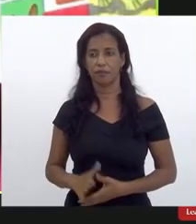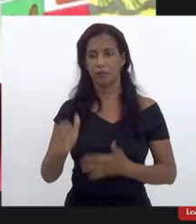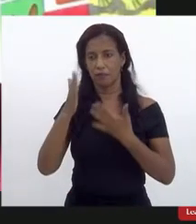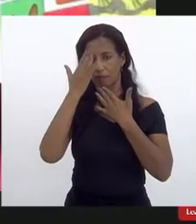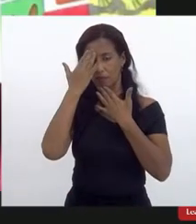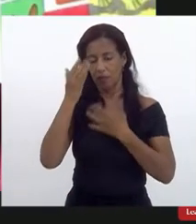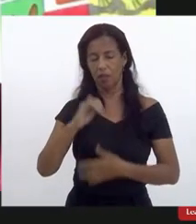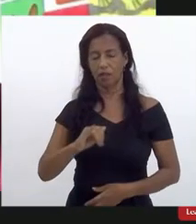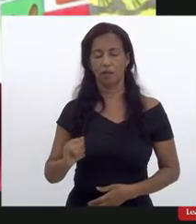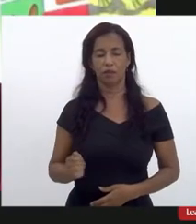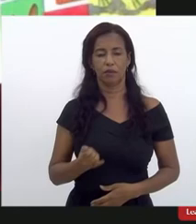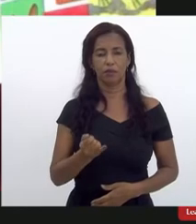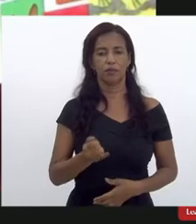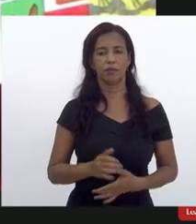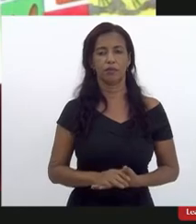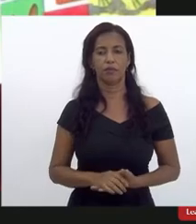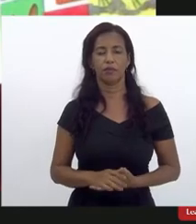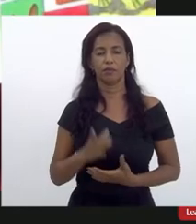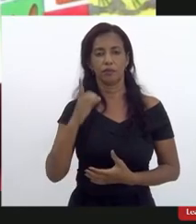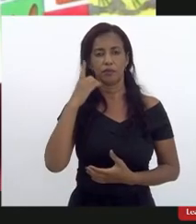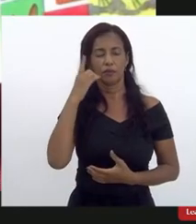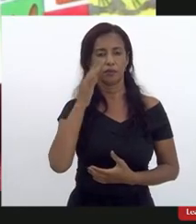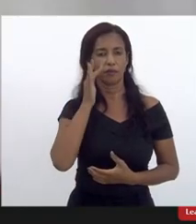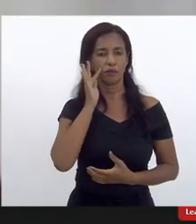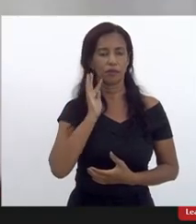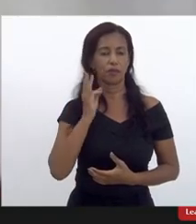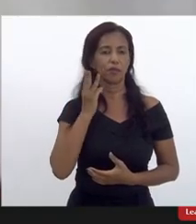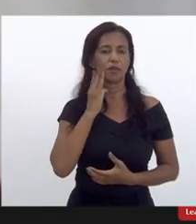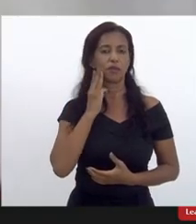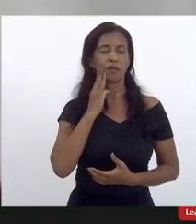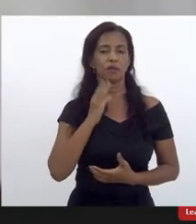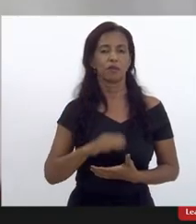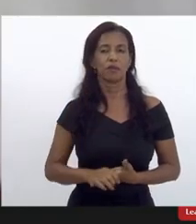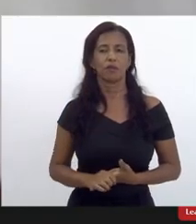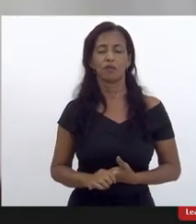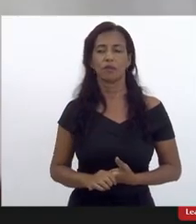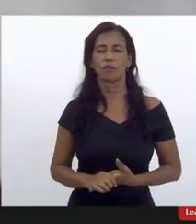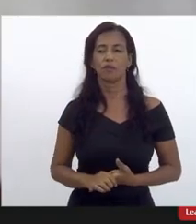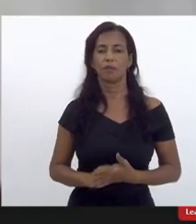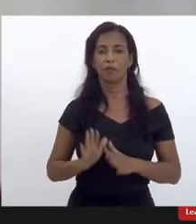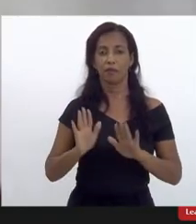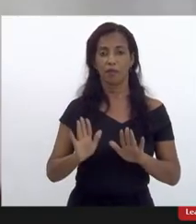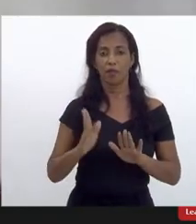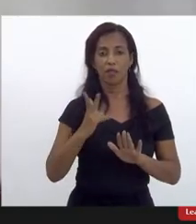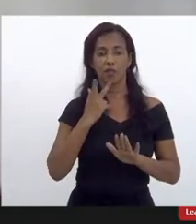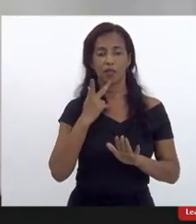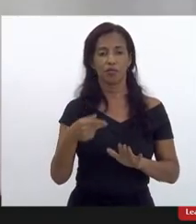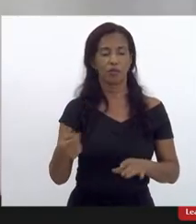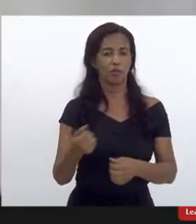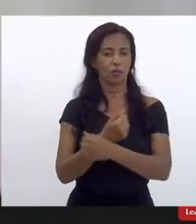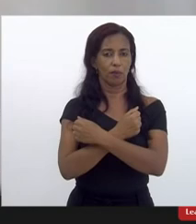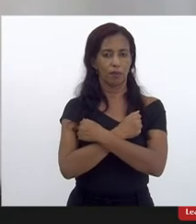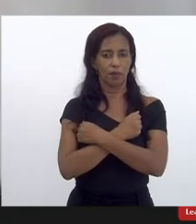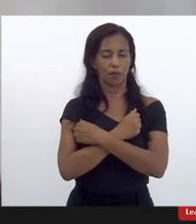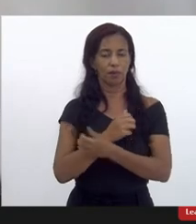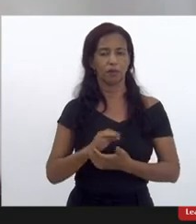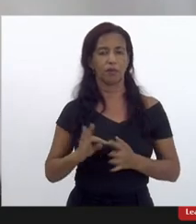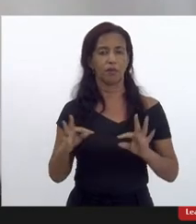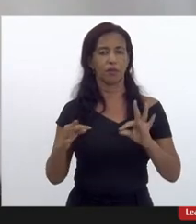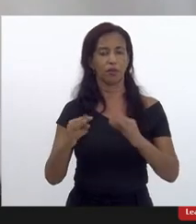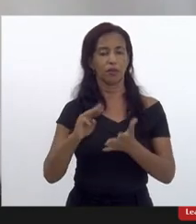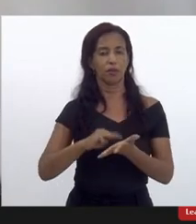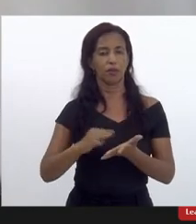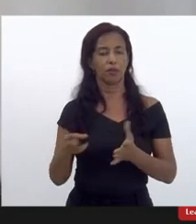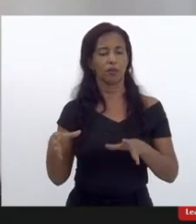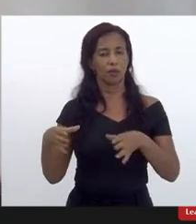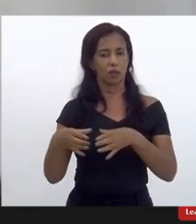Agradeço a oportunidade, deputado Flávio Serafim, deputado Valdec, que não está mais aqui presente, mas deixo aqui meu abraço a todos os membros